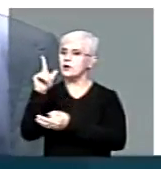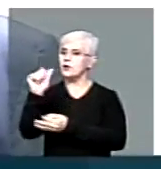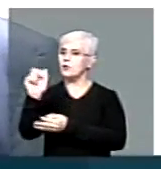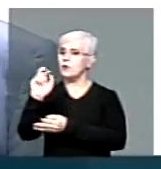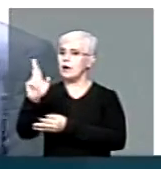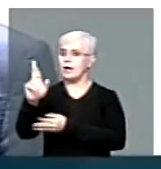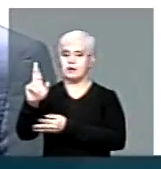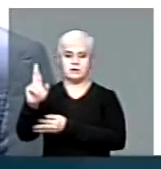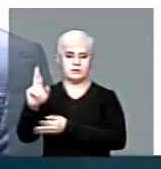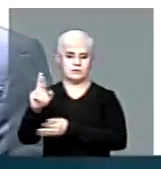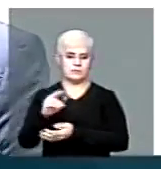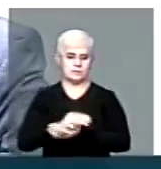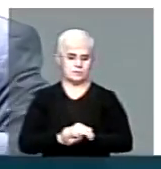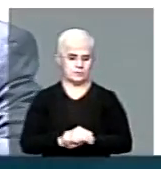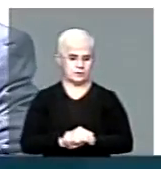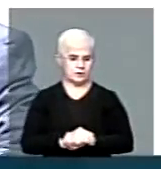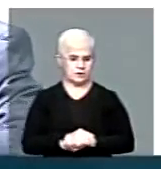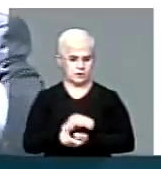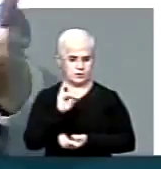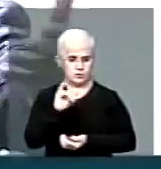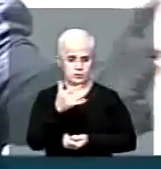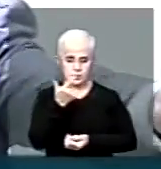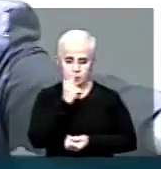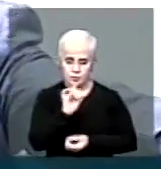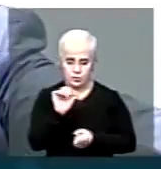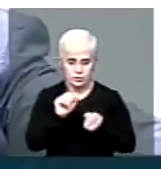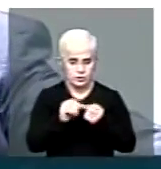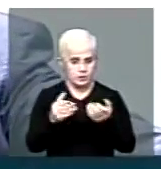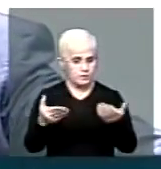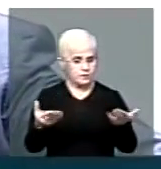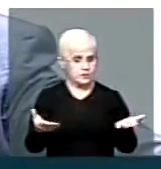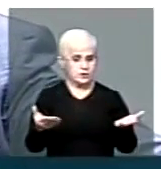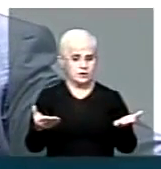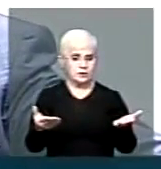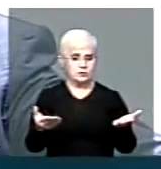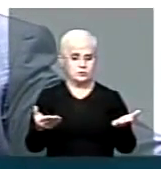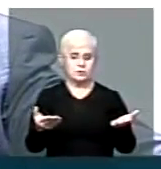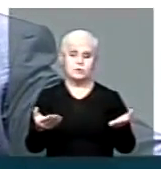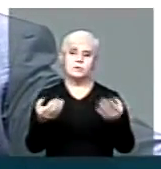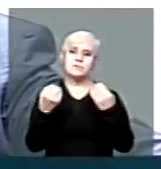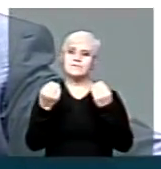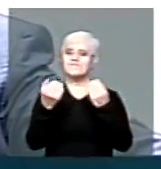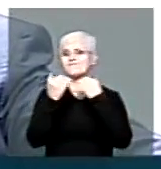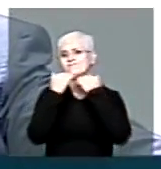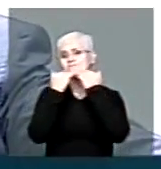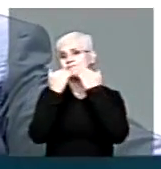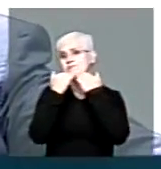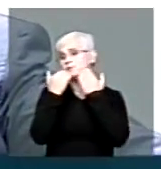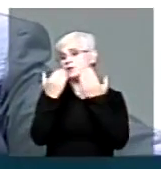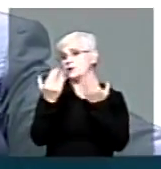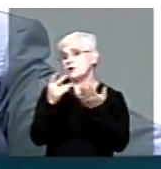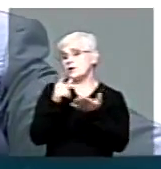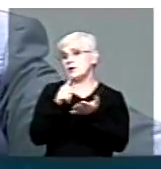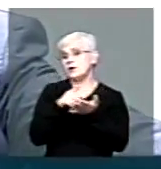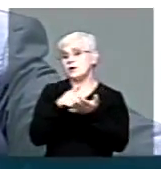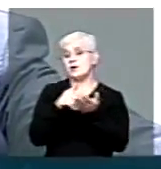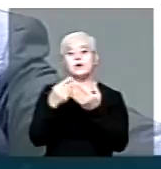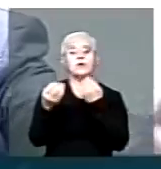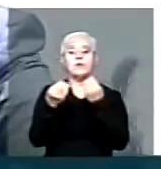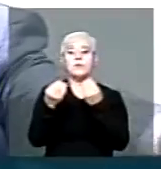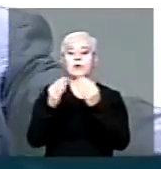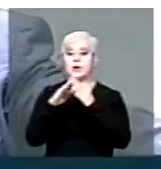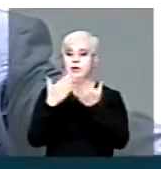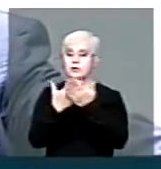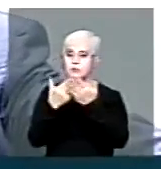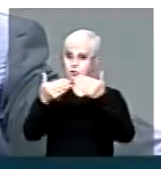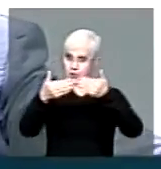família, que o Getúlio assim dizia. Se nós não fizermos isso, o Rui dizia, fechai as prisões, aliás, abri as escolas